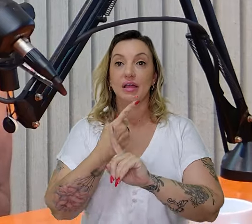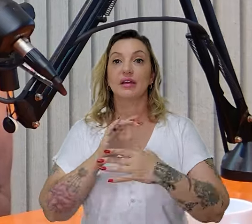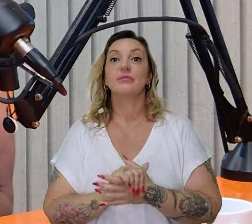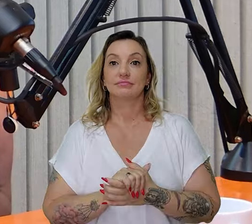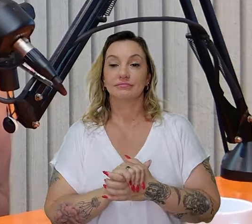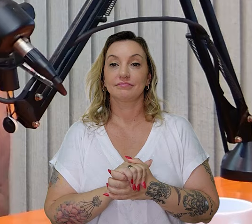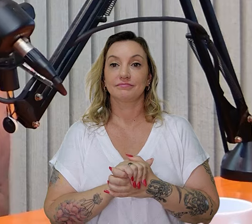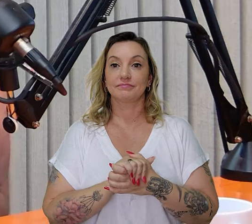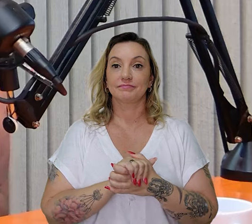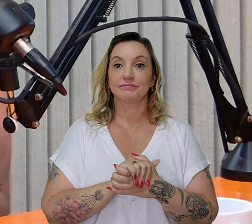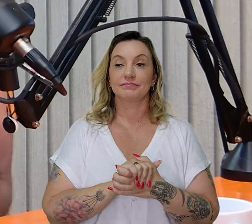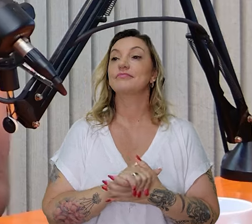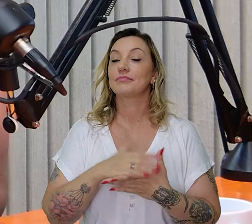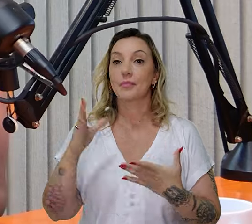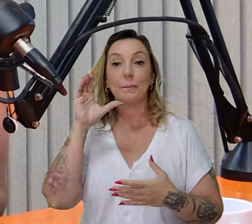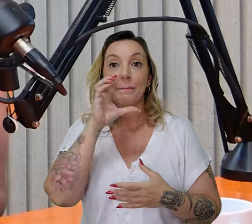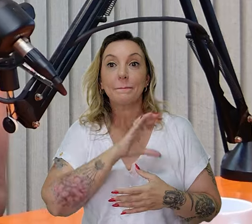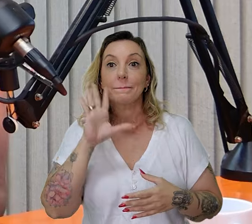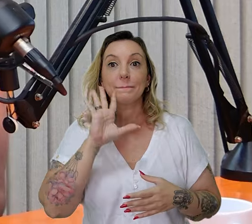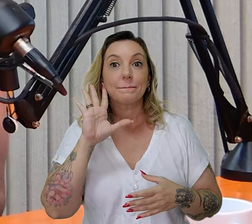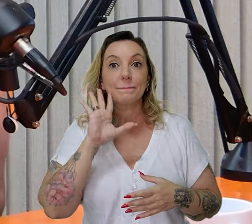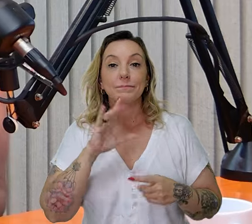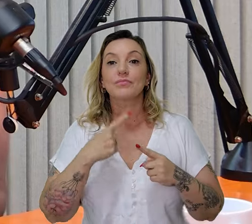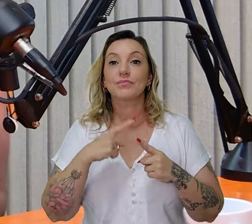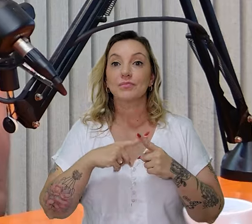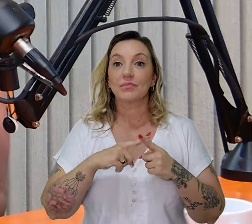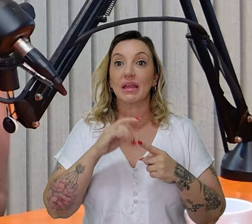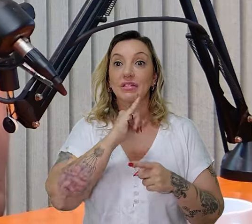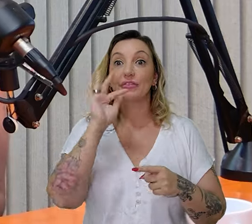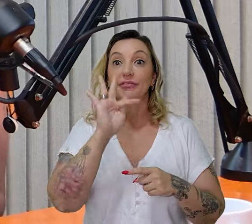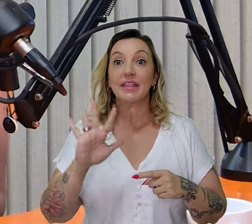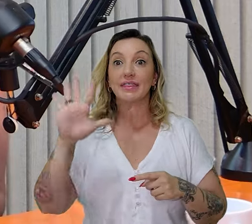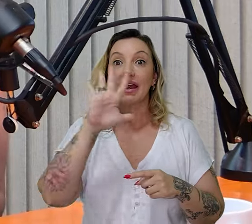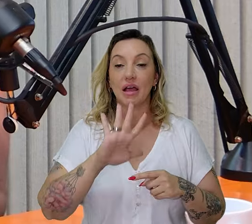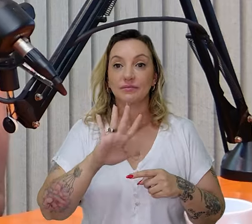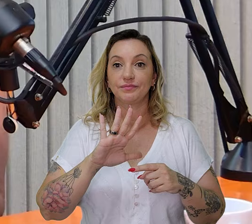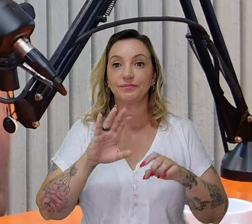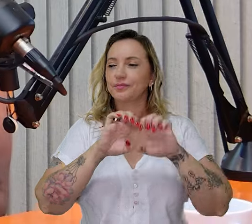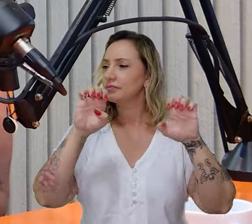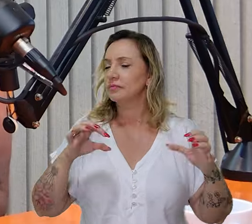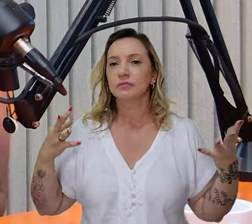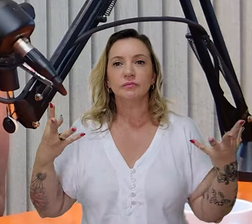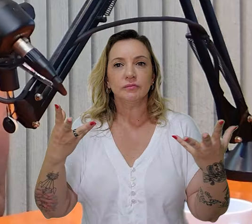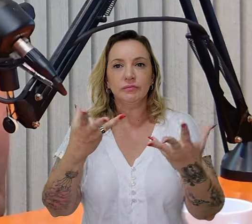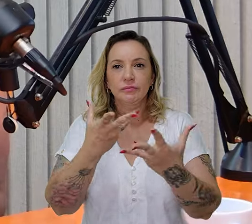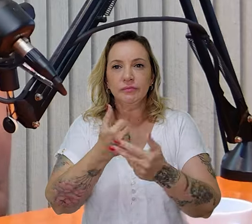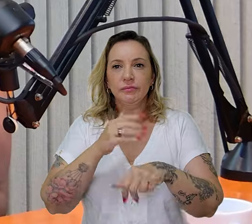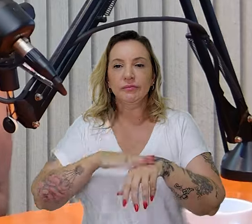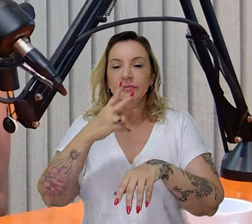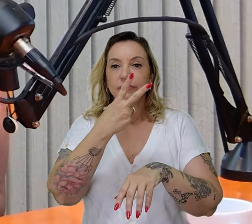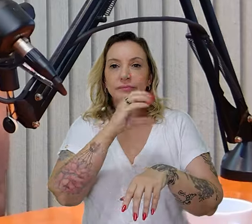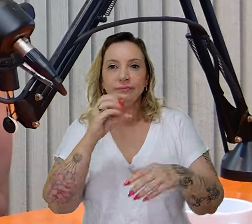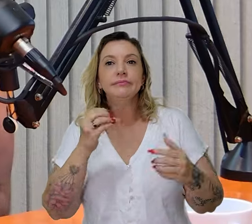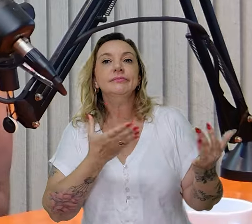incrível porque é um instituto que é Federal e tava uma estrutura maravilhosa tinha mais de 200 jovens na palestra